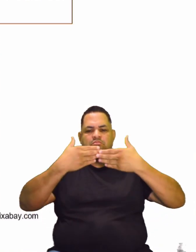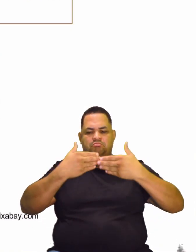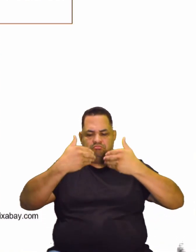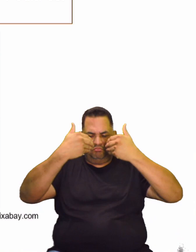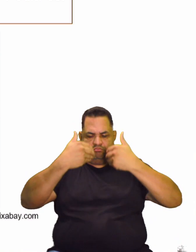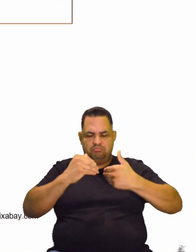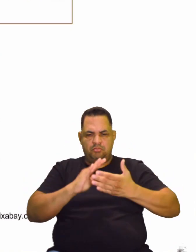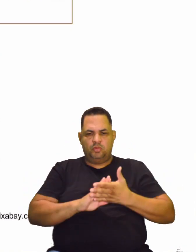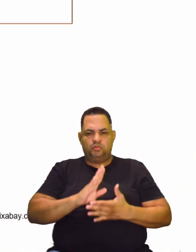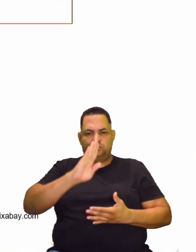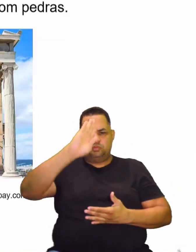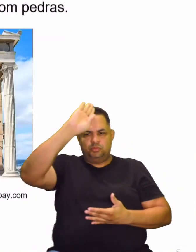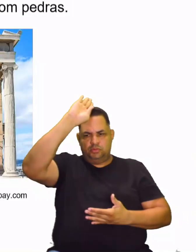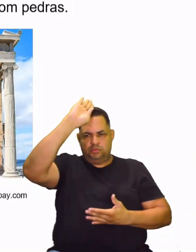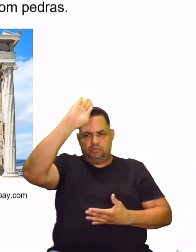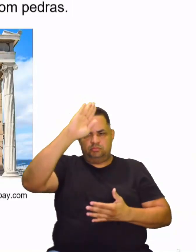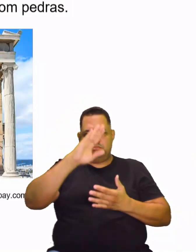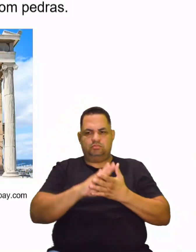gregos.